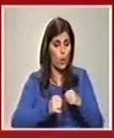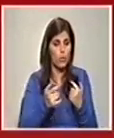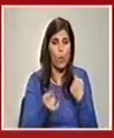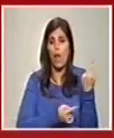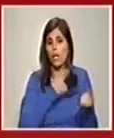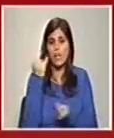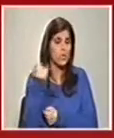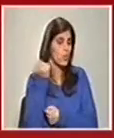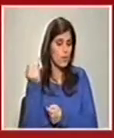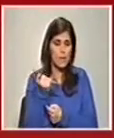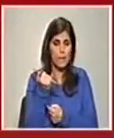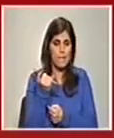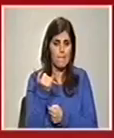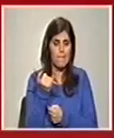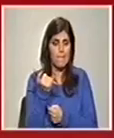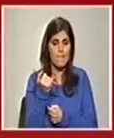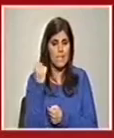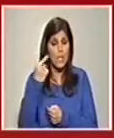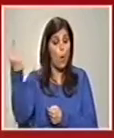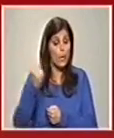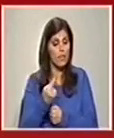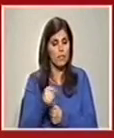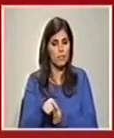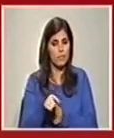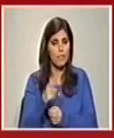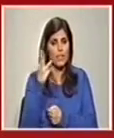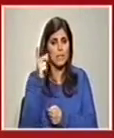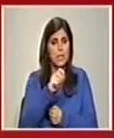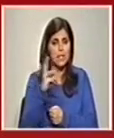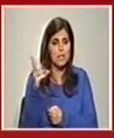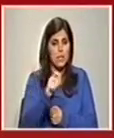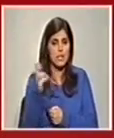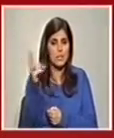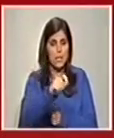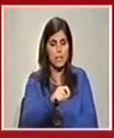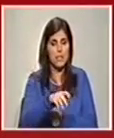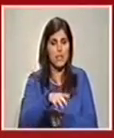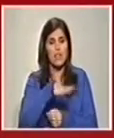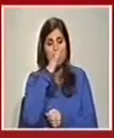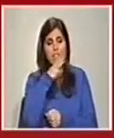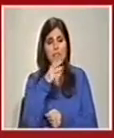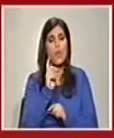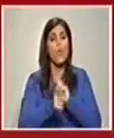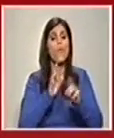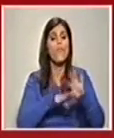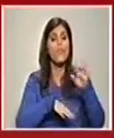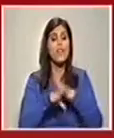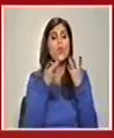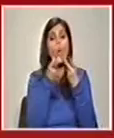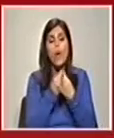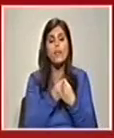qualquer instituição... tem uma obrigatoriedade de 3 em 3 meses de reportar o que fez, a quantas pessoas chegou, que contas